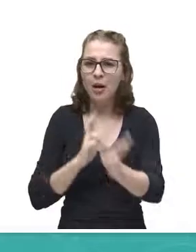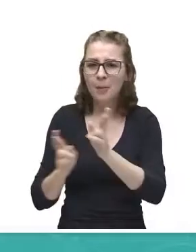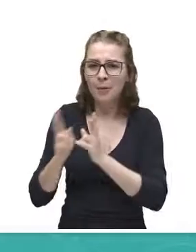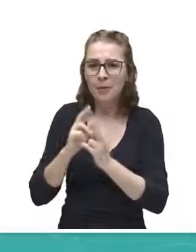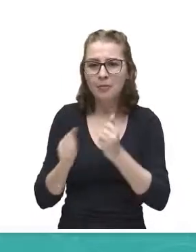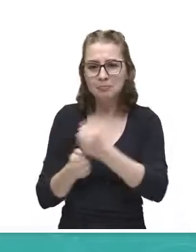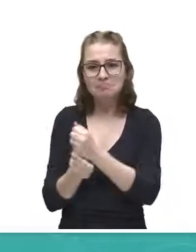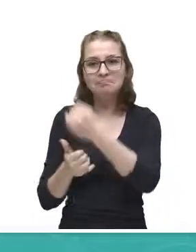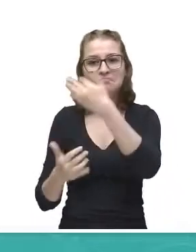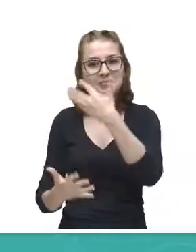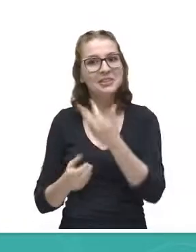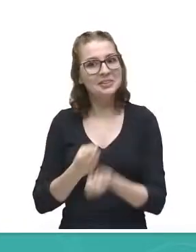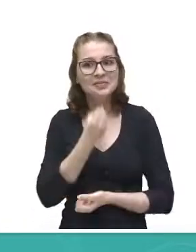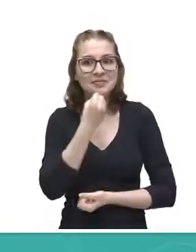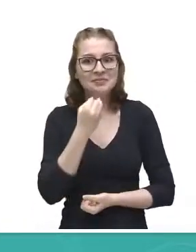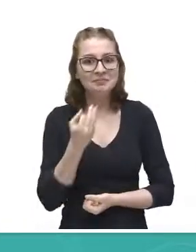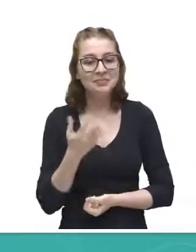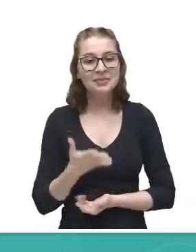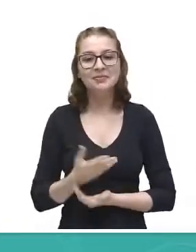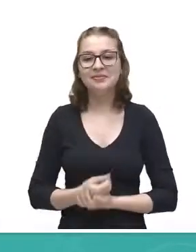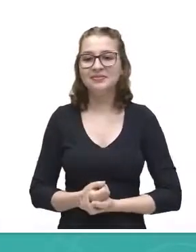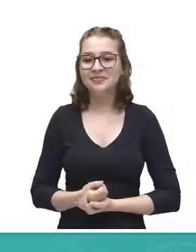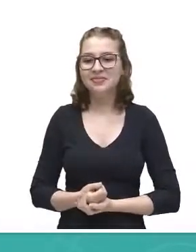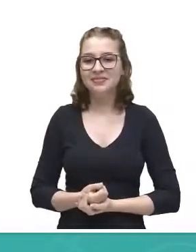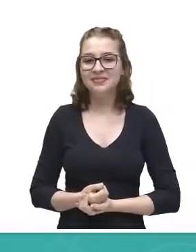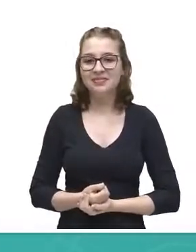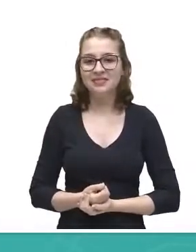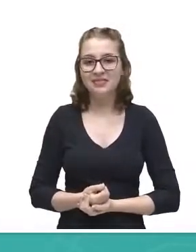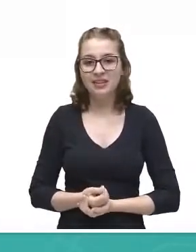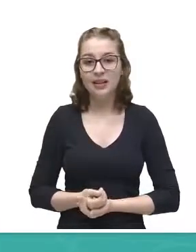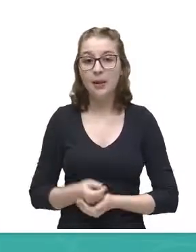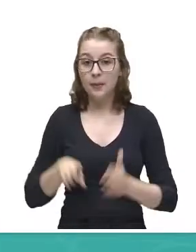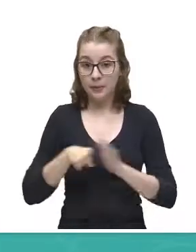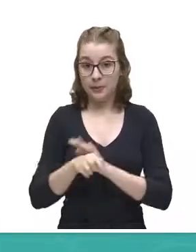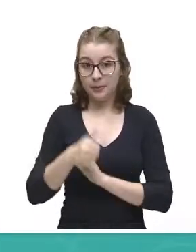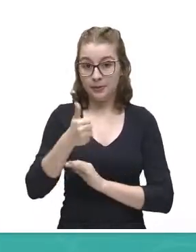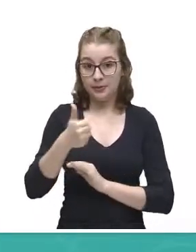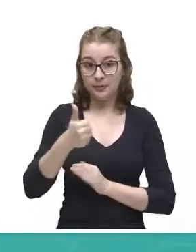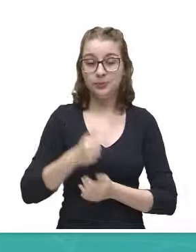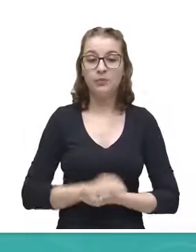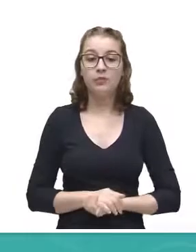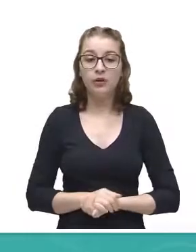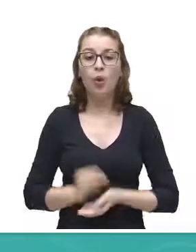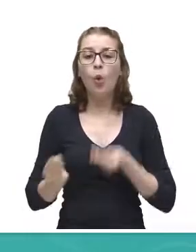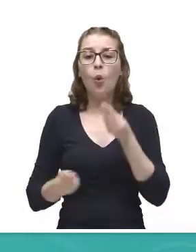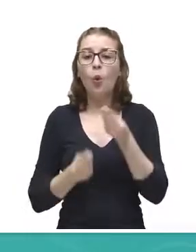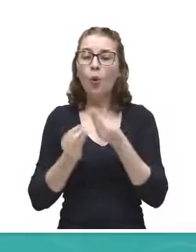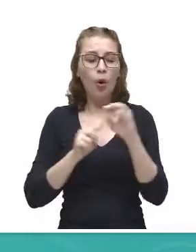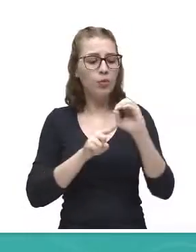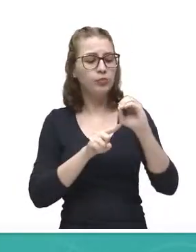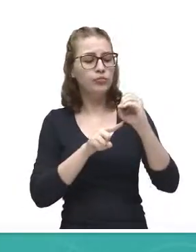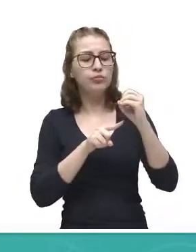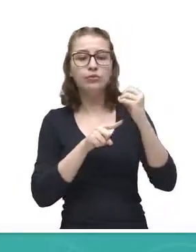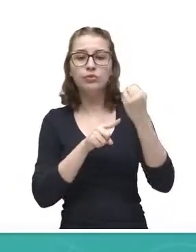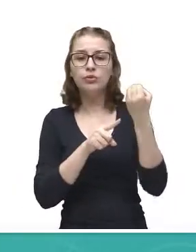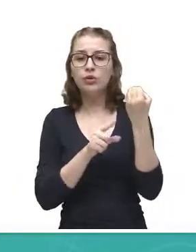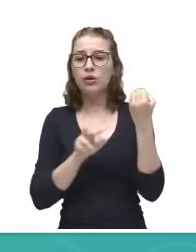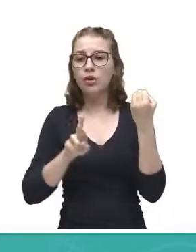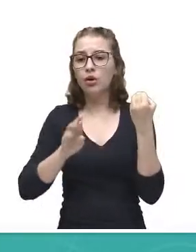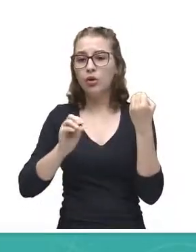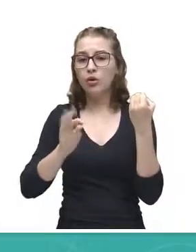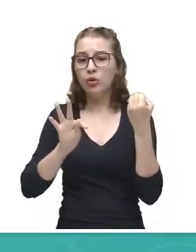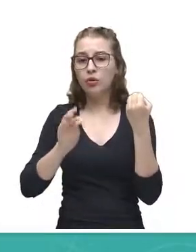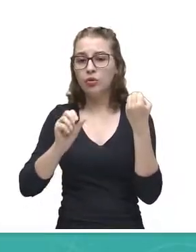questões, né? Verificando aí na primeira questão como ocorre o movimento de rotação. Gente,